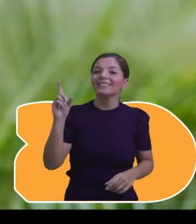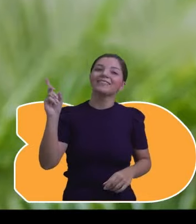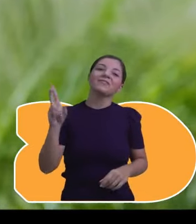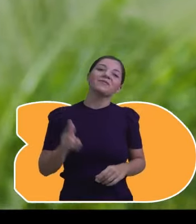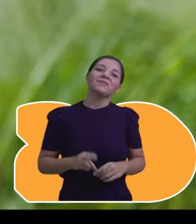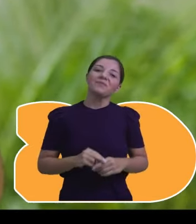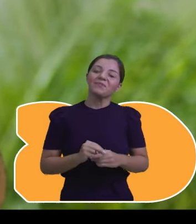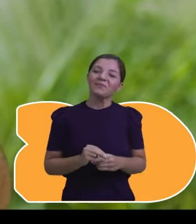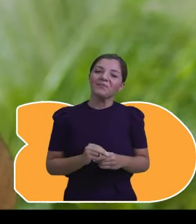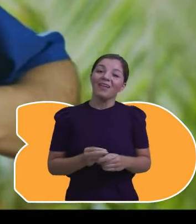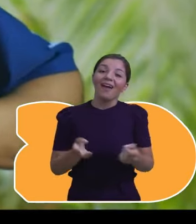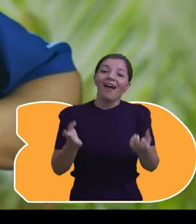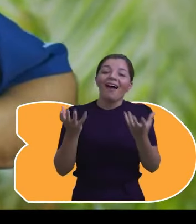Queira